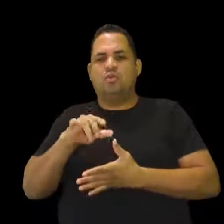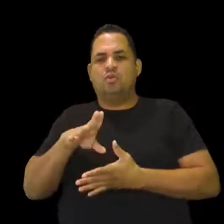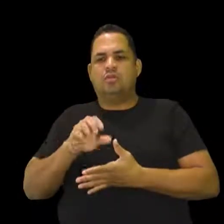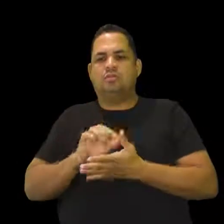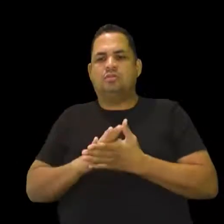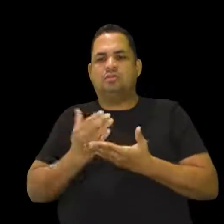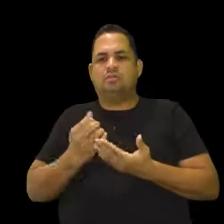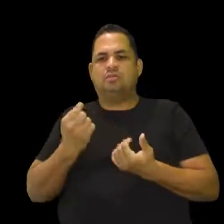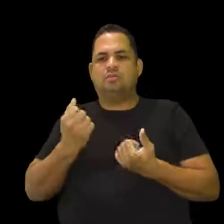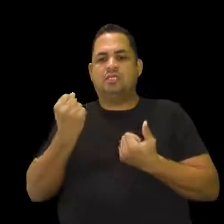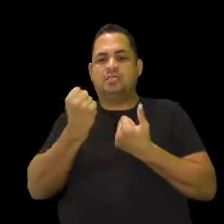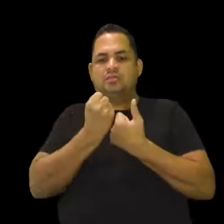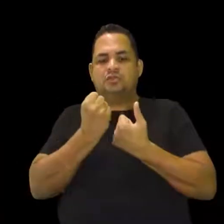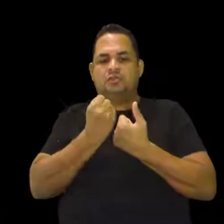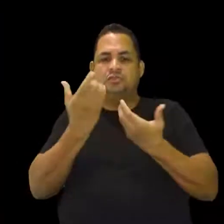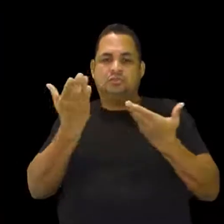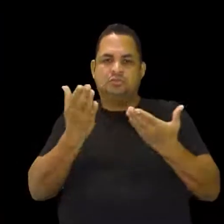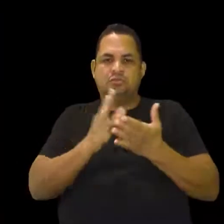Prestes.